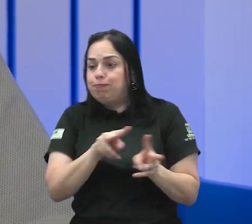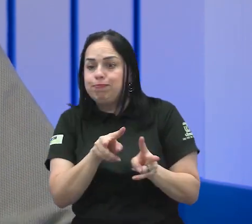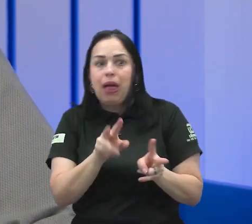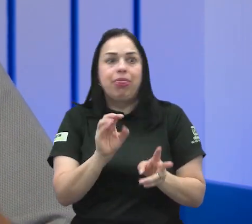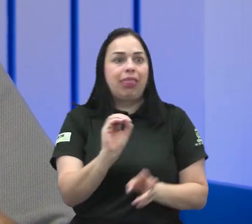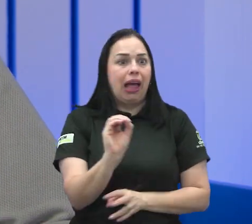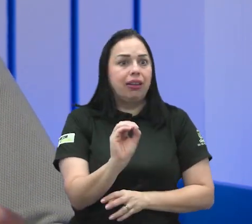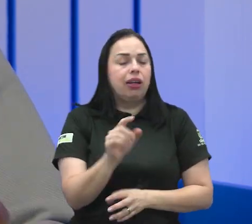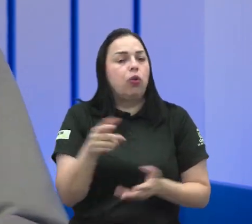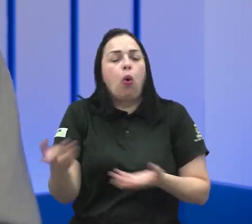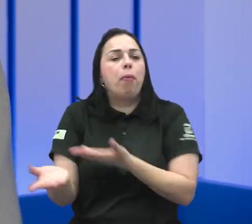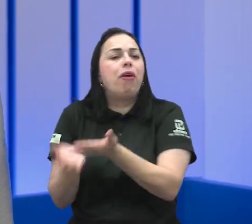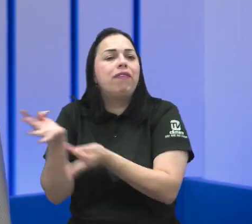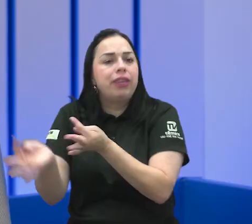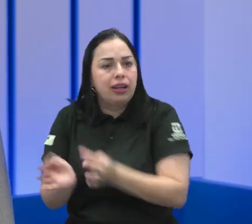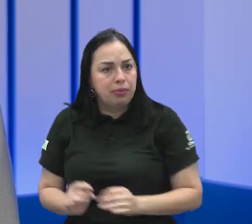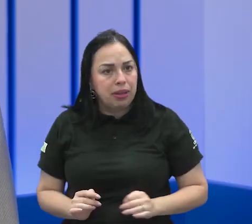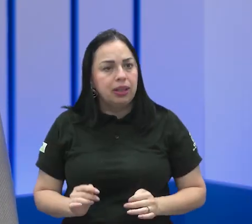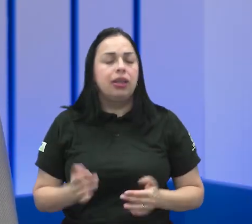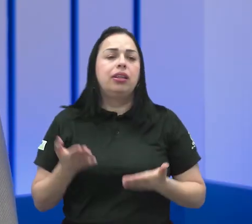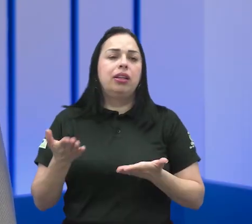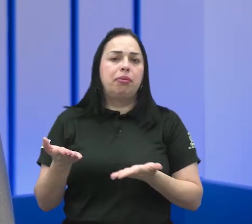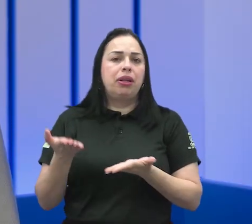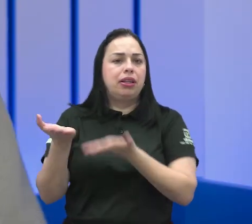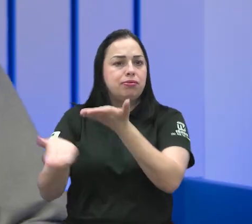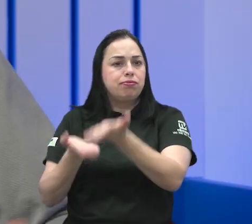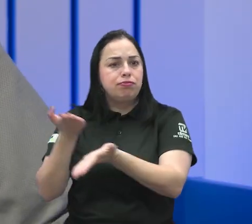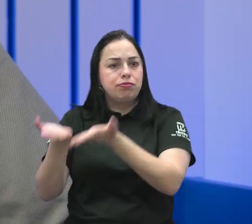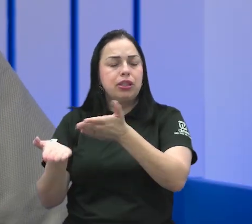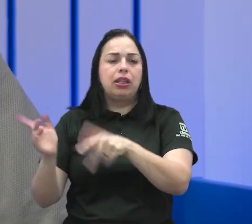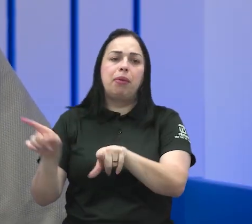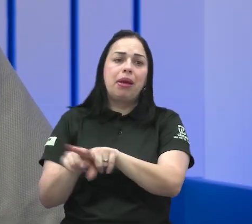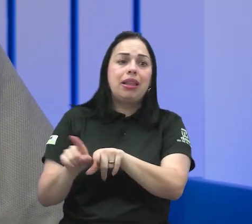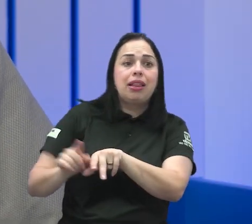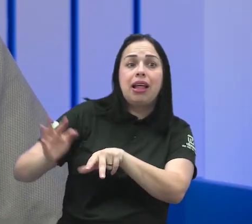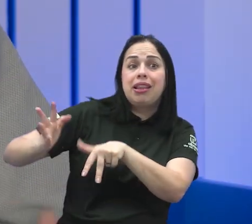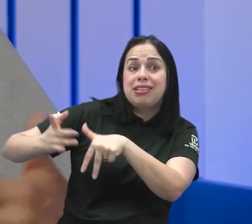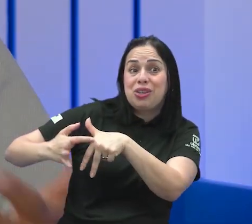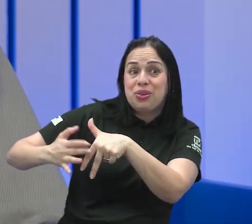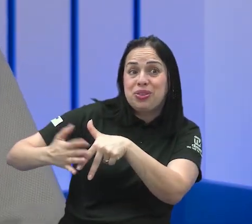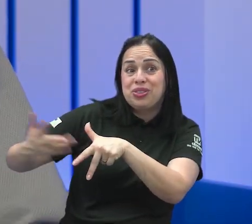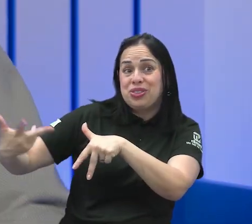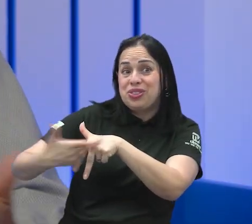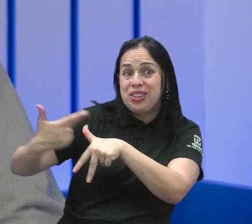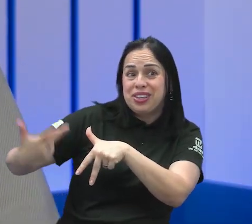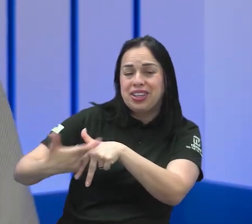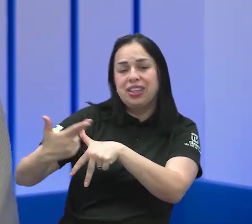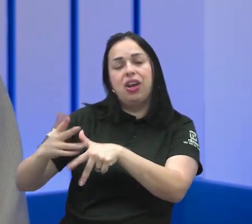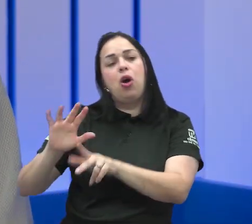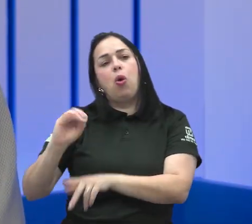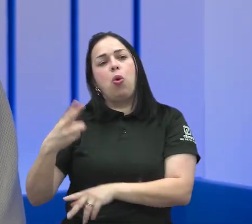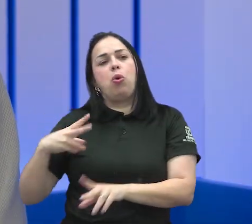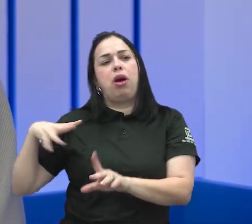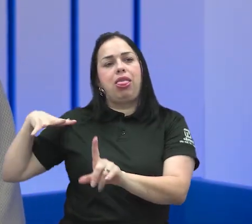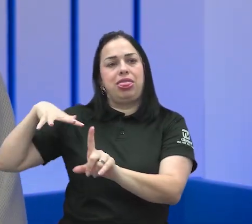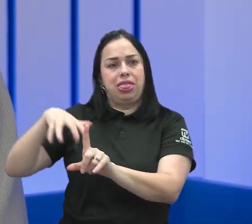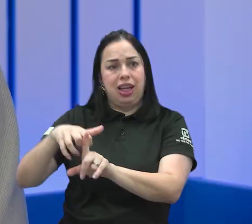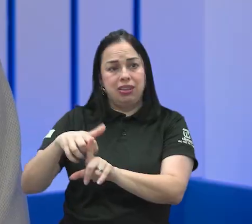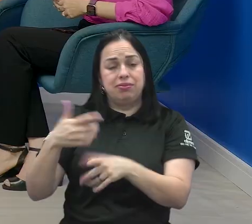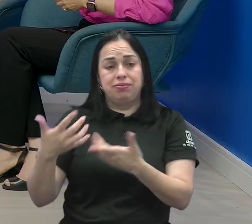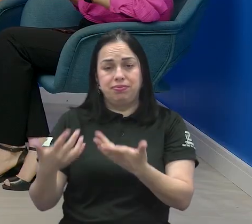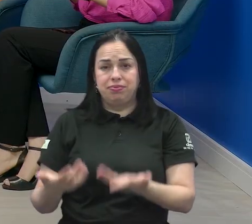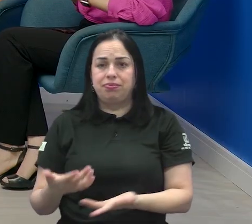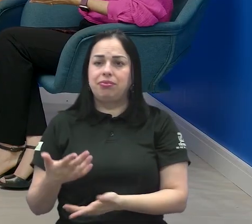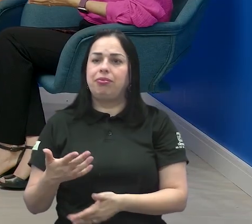sangue, não existe como tratar esses pacientes com quimioterapia e nem essas grandes cirurgias e também esses pacientes vítimas de trauma.